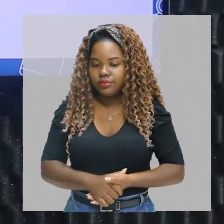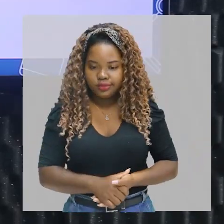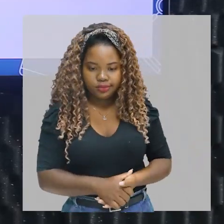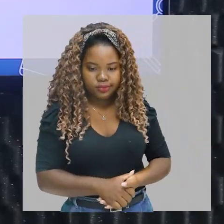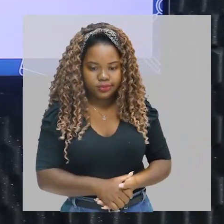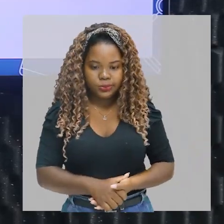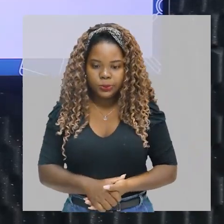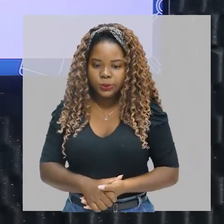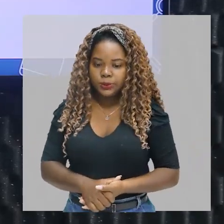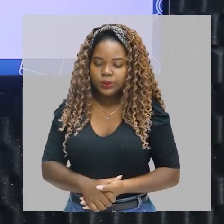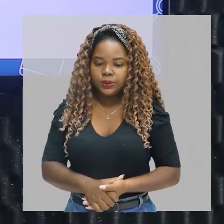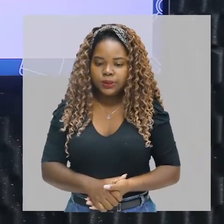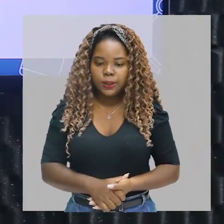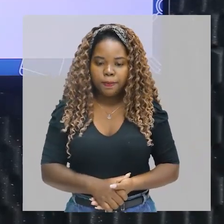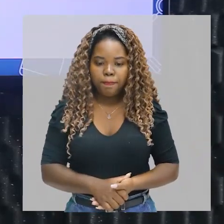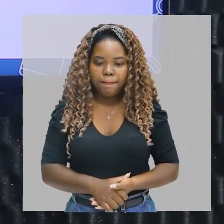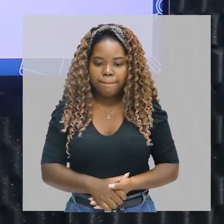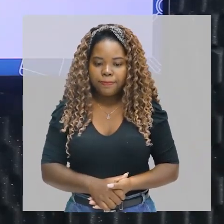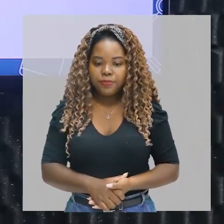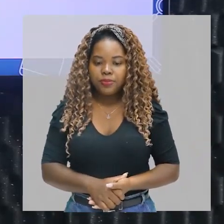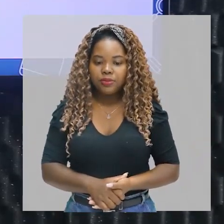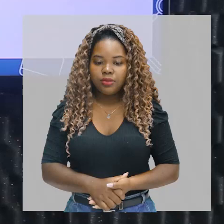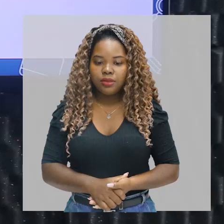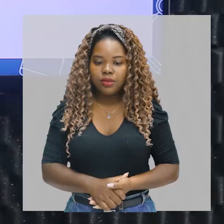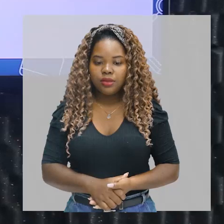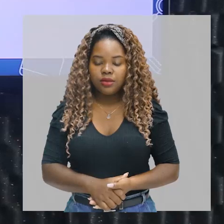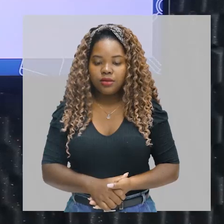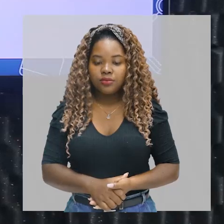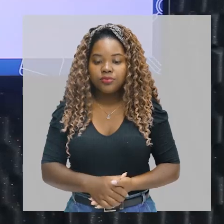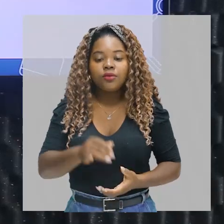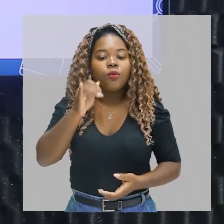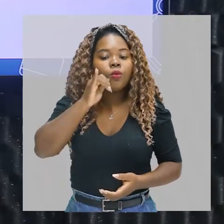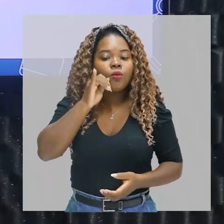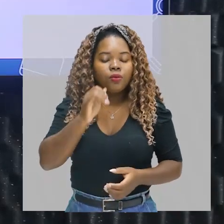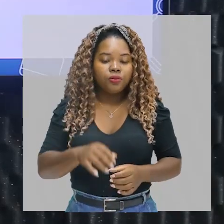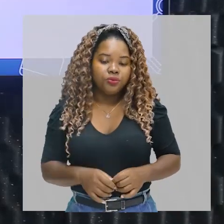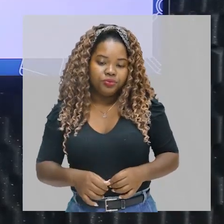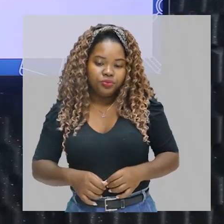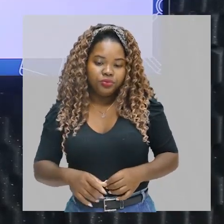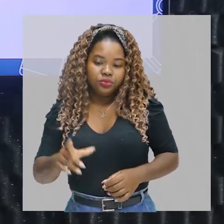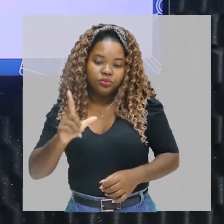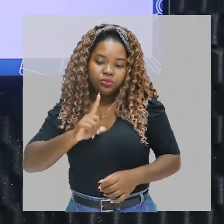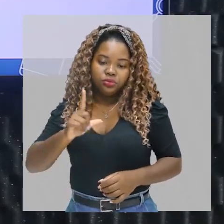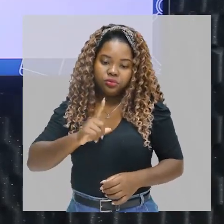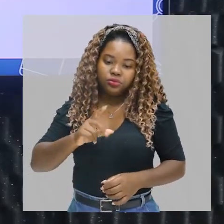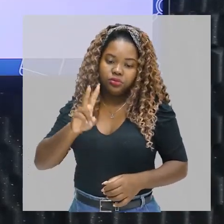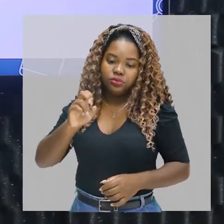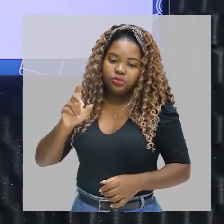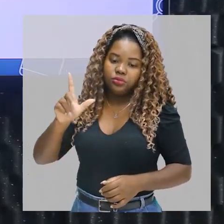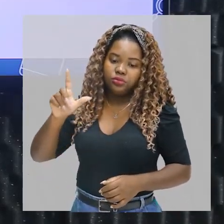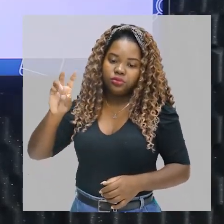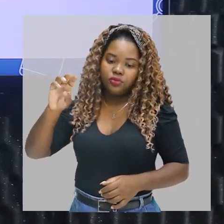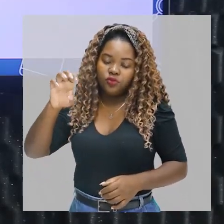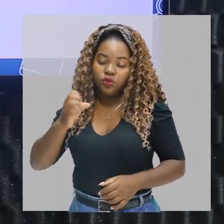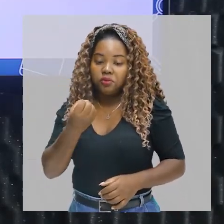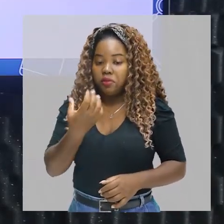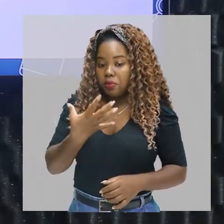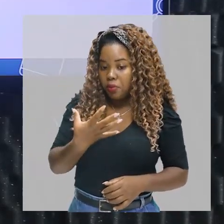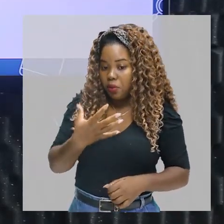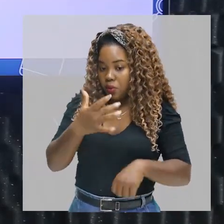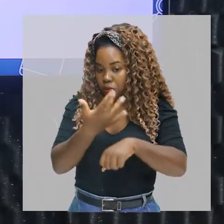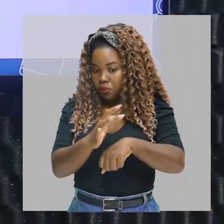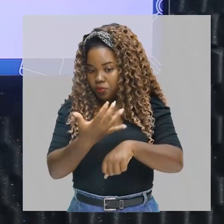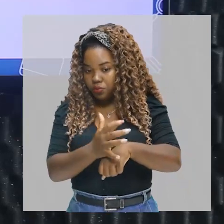versus intensidade. Esse princípio aqui ele é bem bacana. Por exemplo, se eu tenho um volume de treino alto,